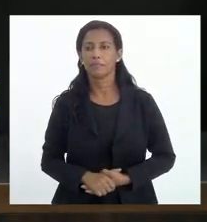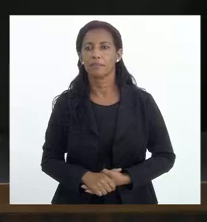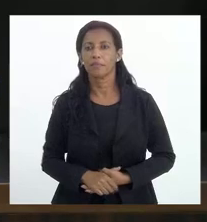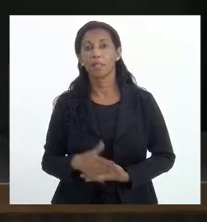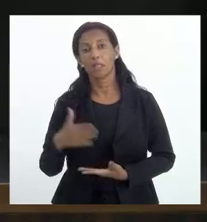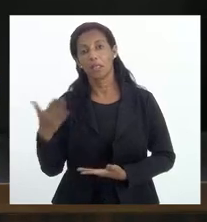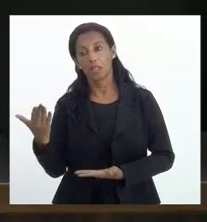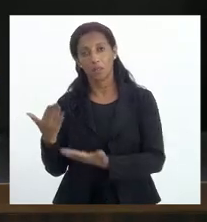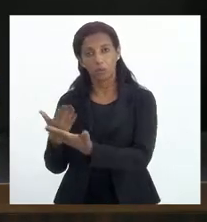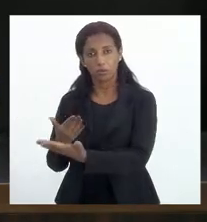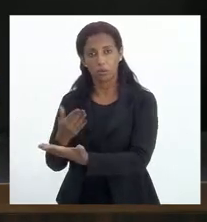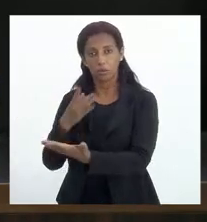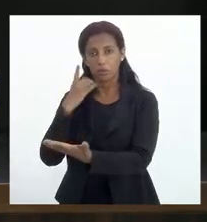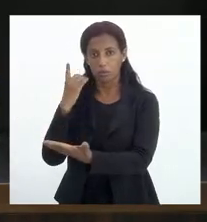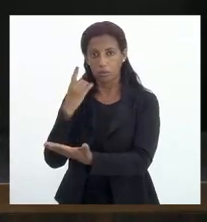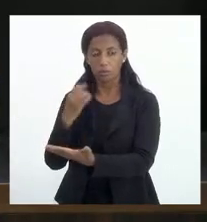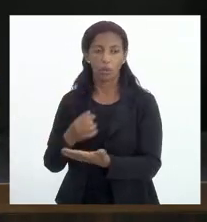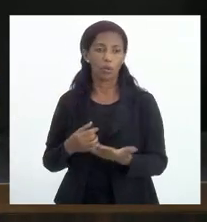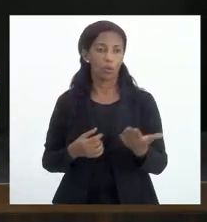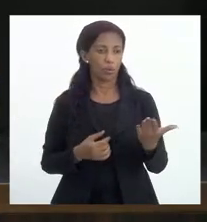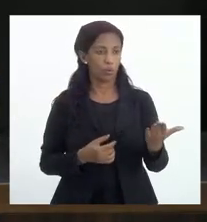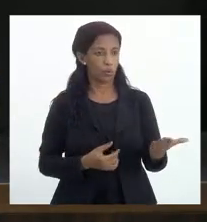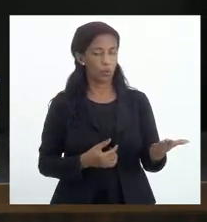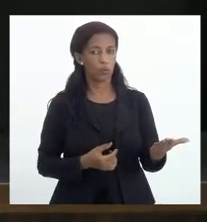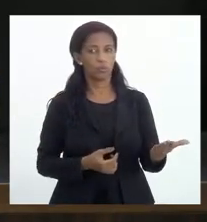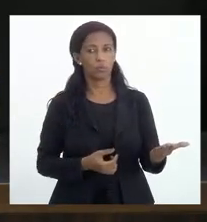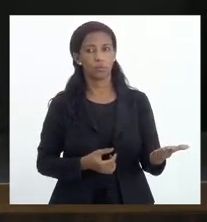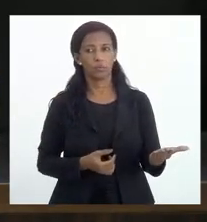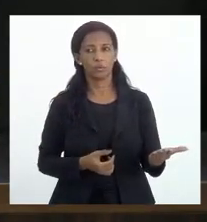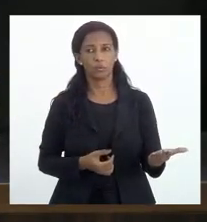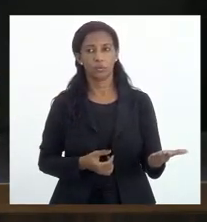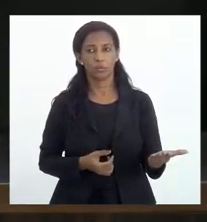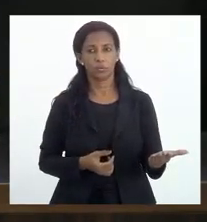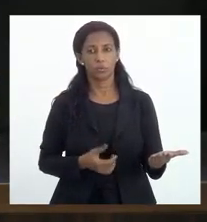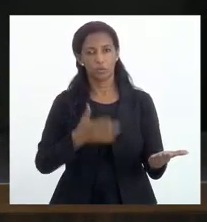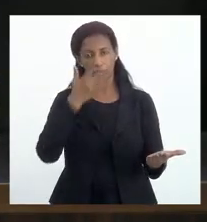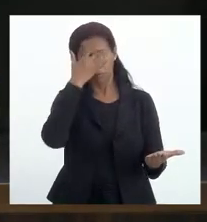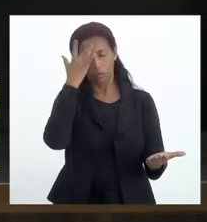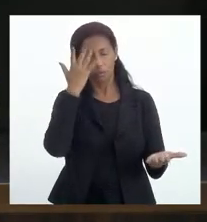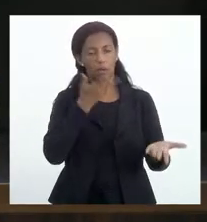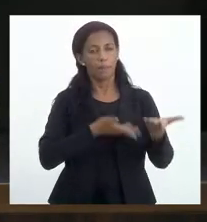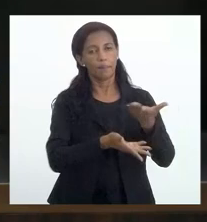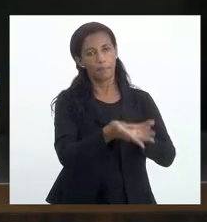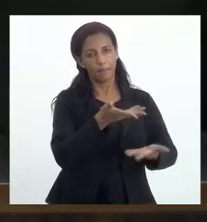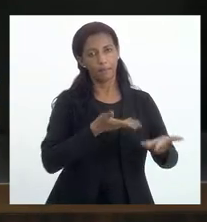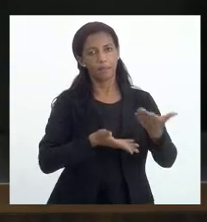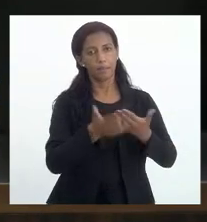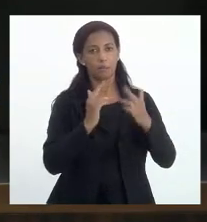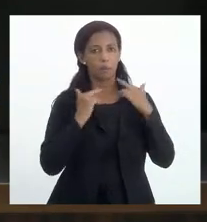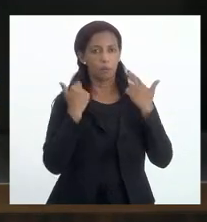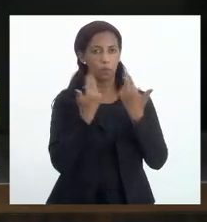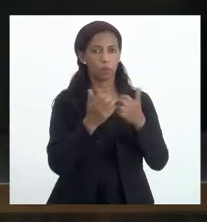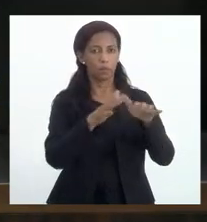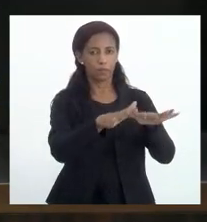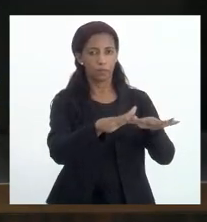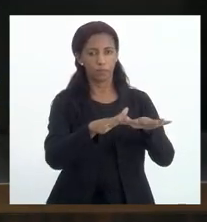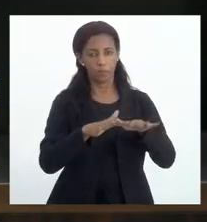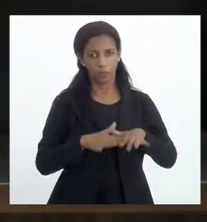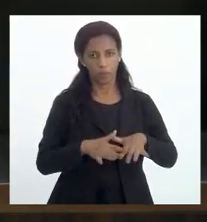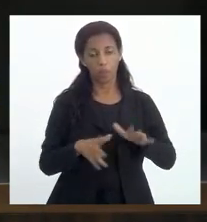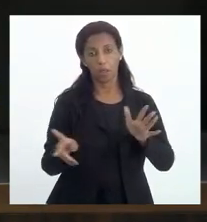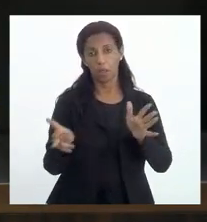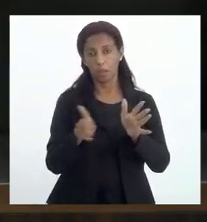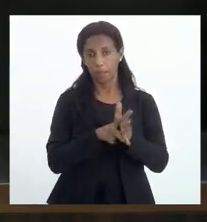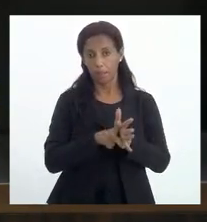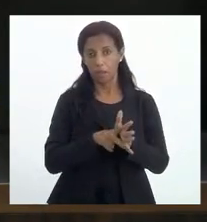senhores deputados quanto para aqueles que estão participando da audiência pública e que